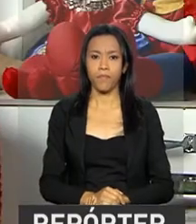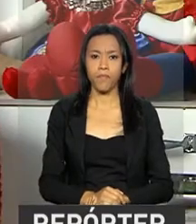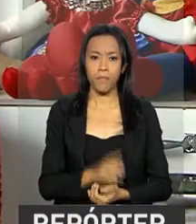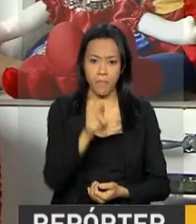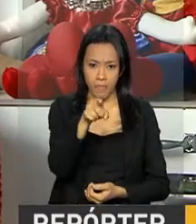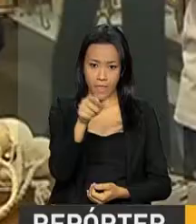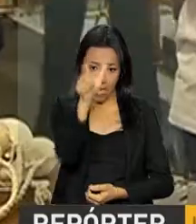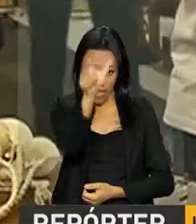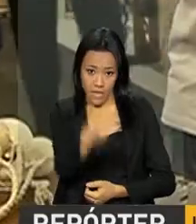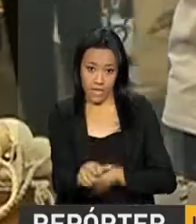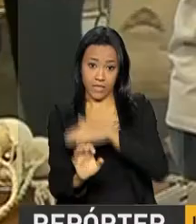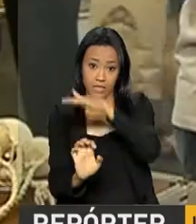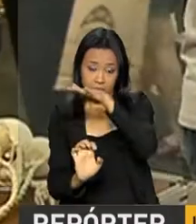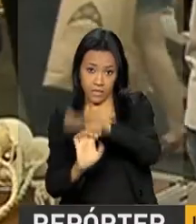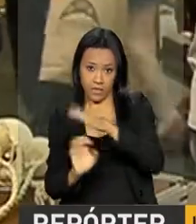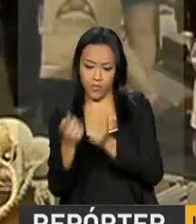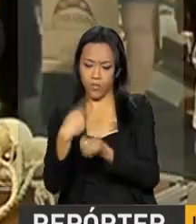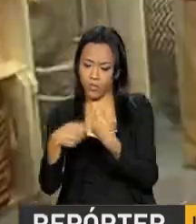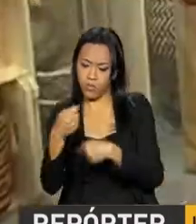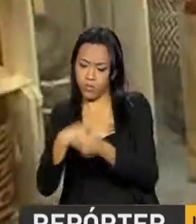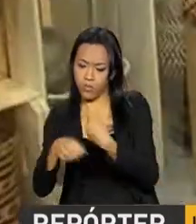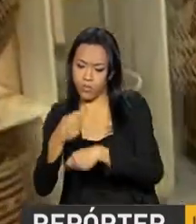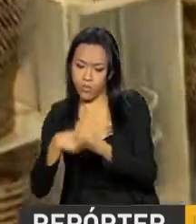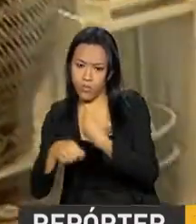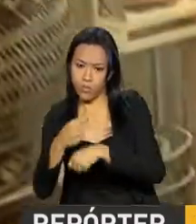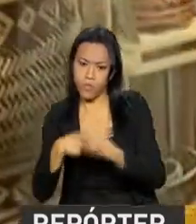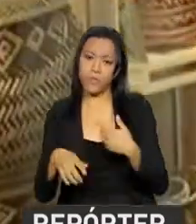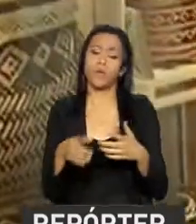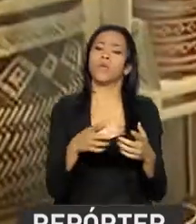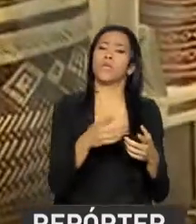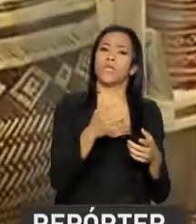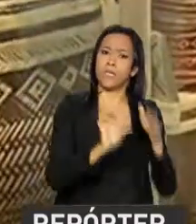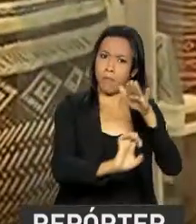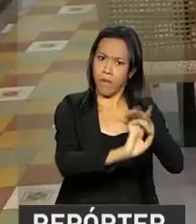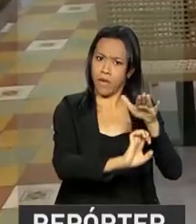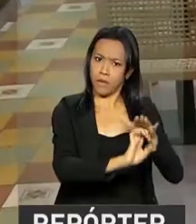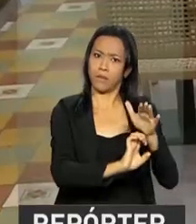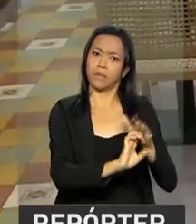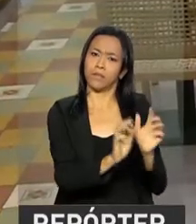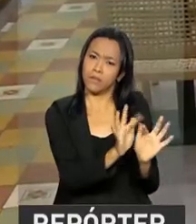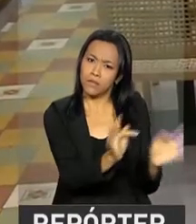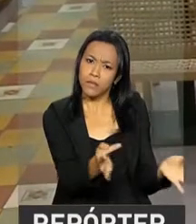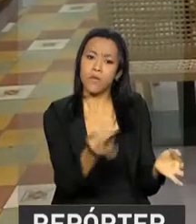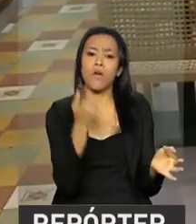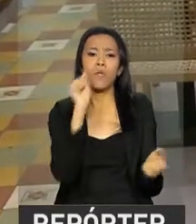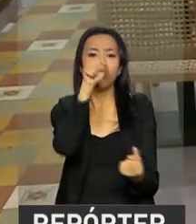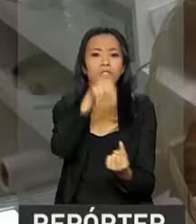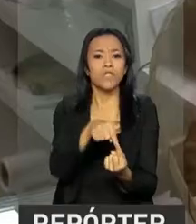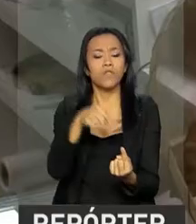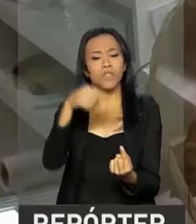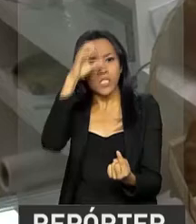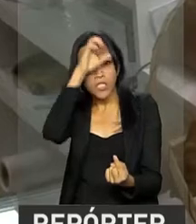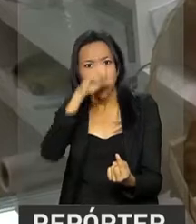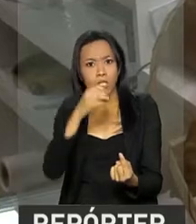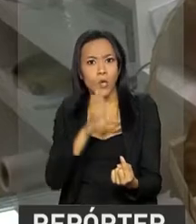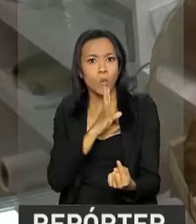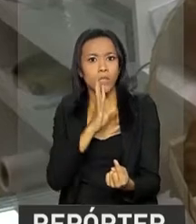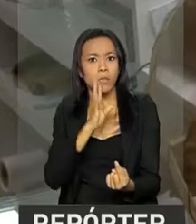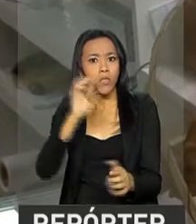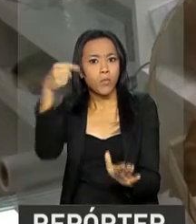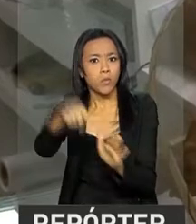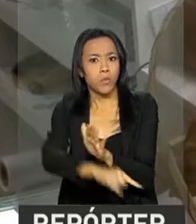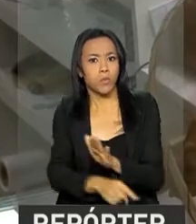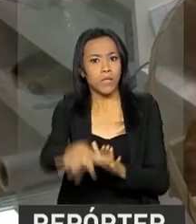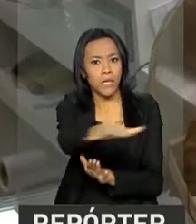empreendedores artesãos e pequenos empresários brasileiros com interesse em se profissionalizar em negócios vão